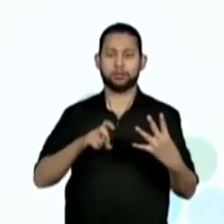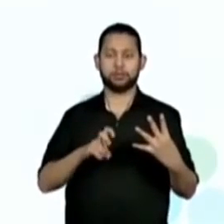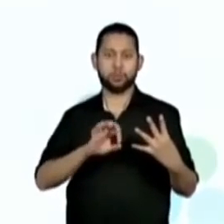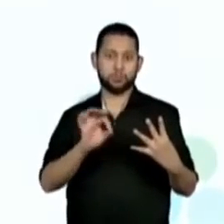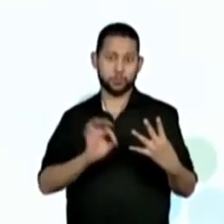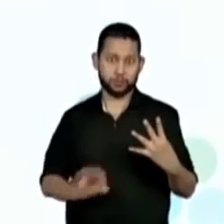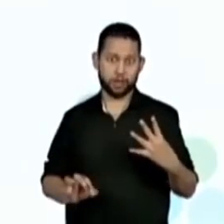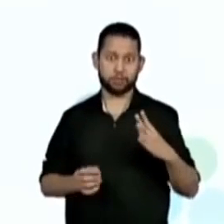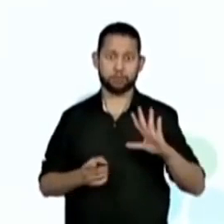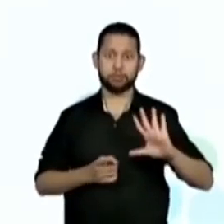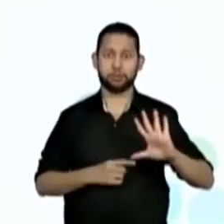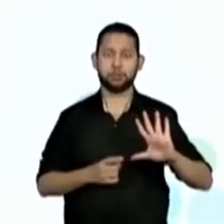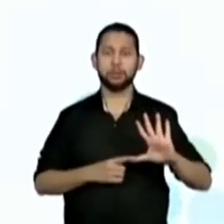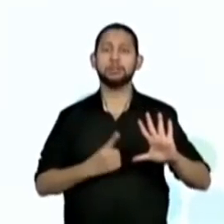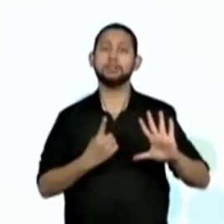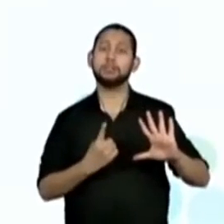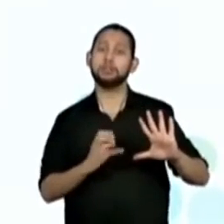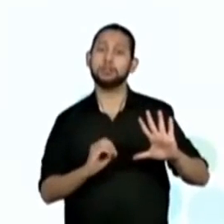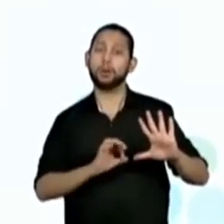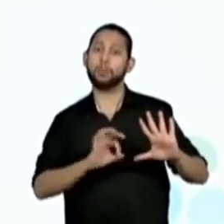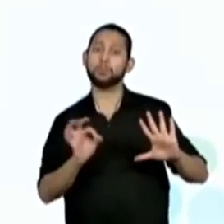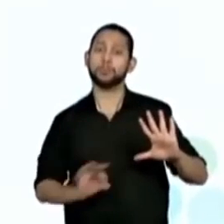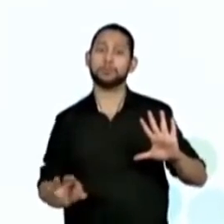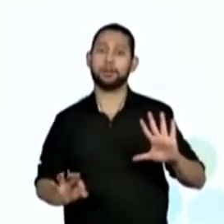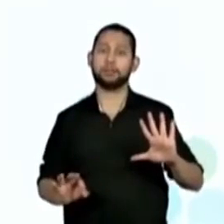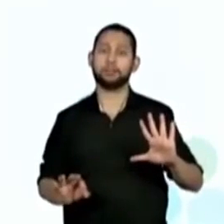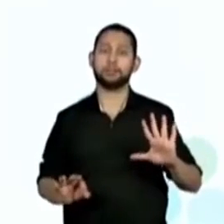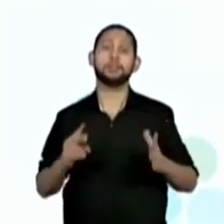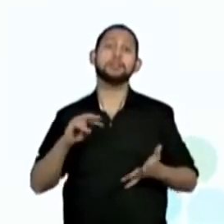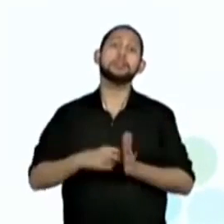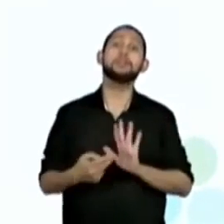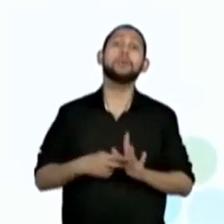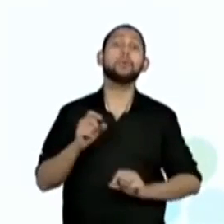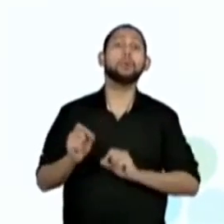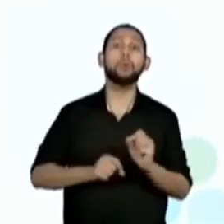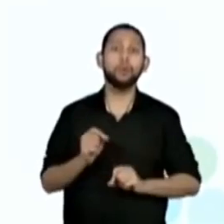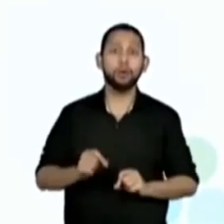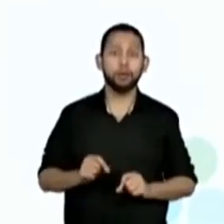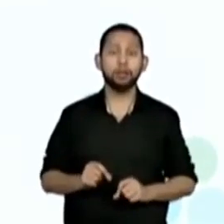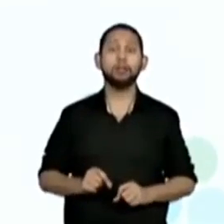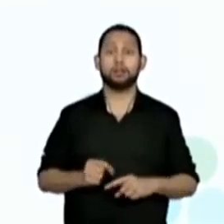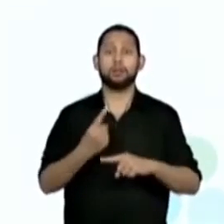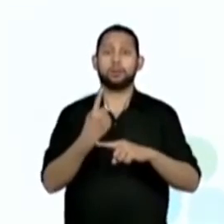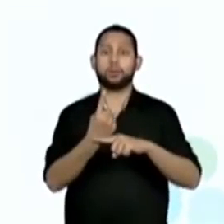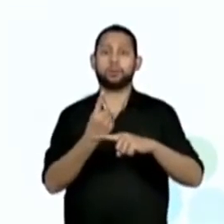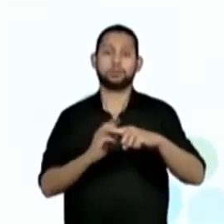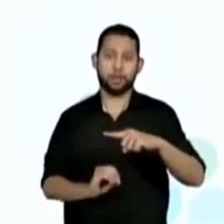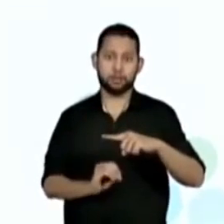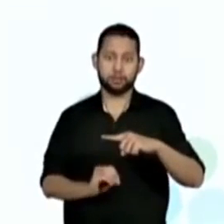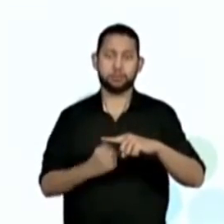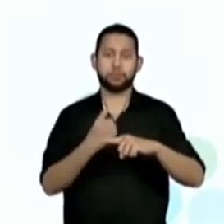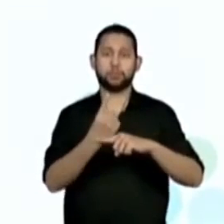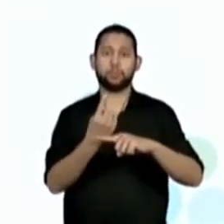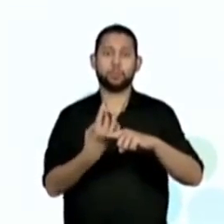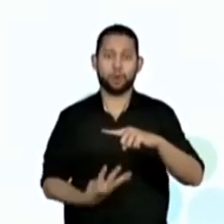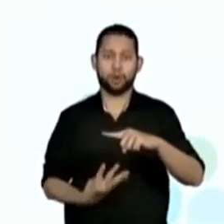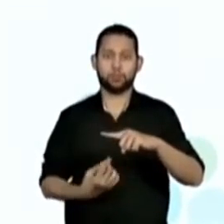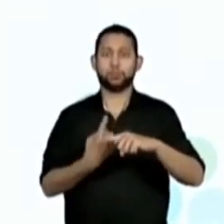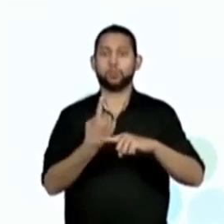100% respectivamente a décima parte quarta parte metade